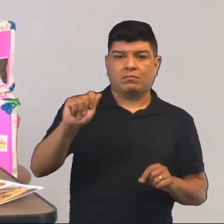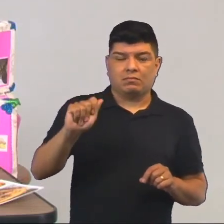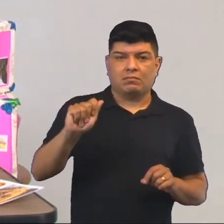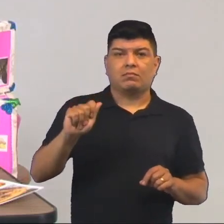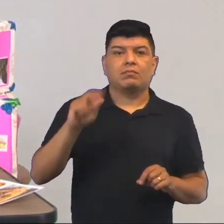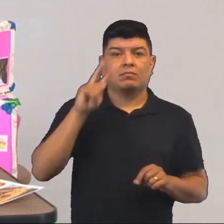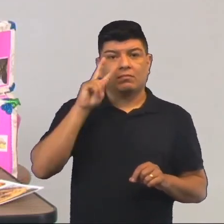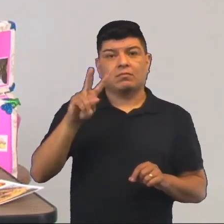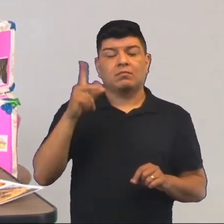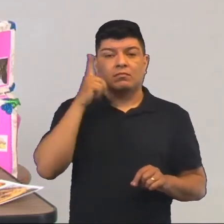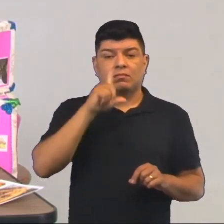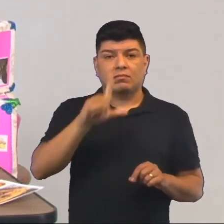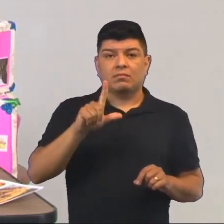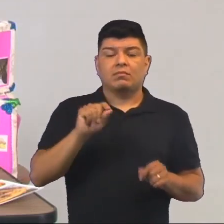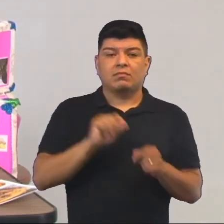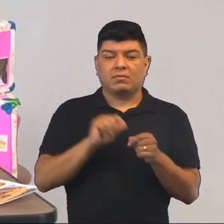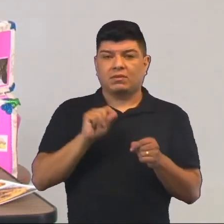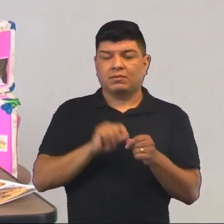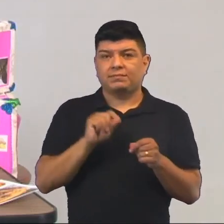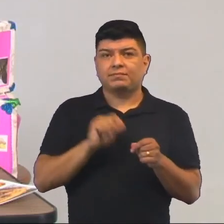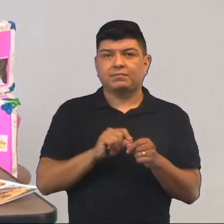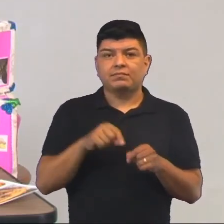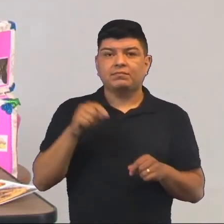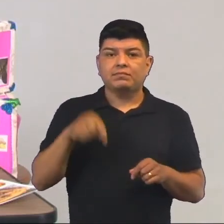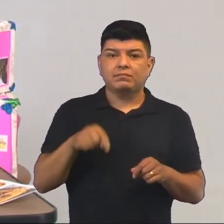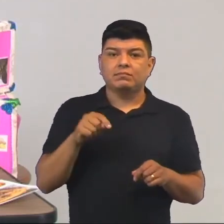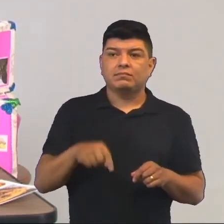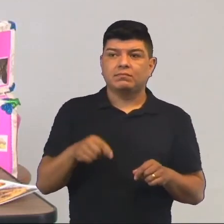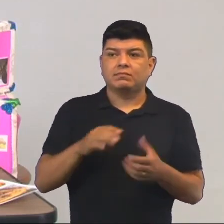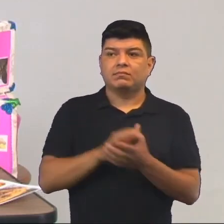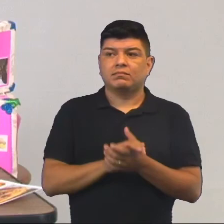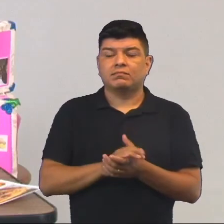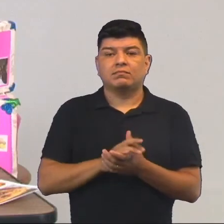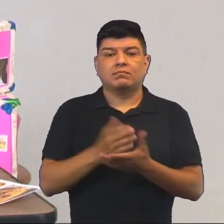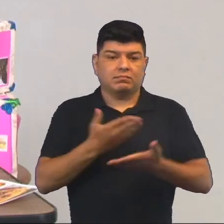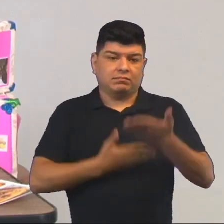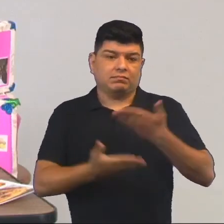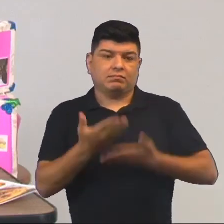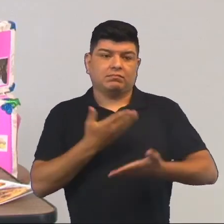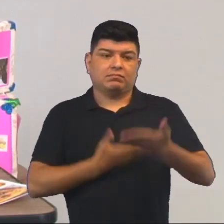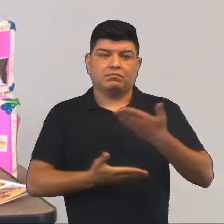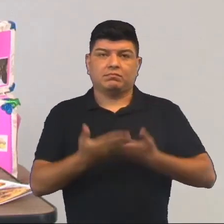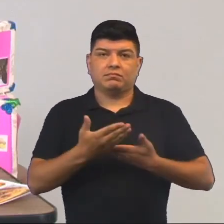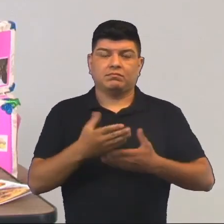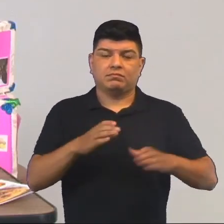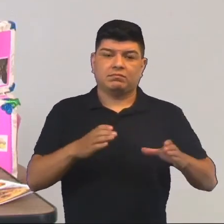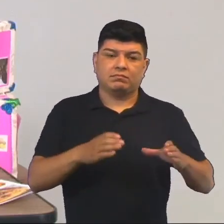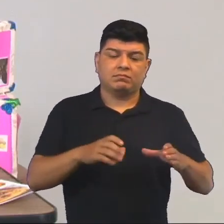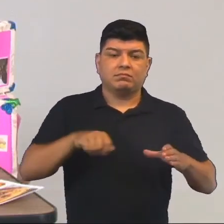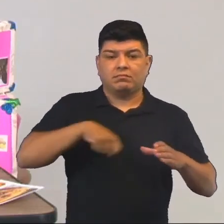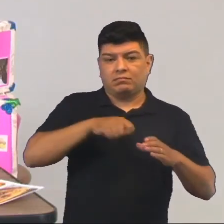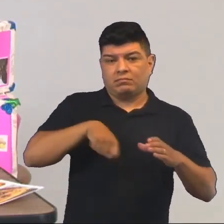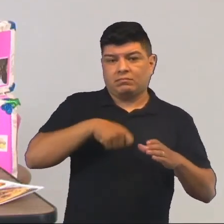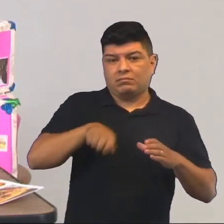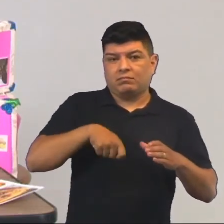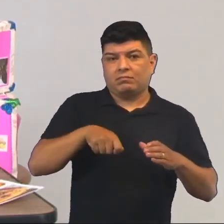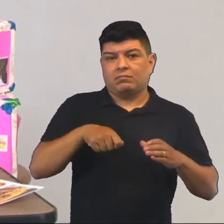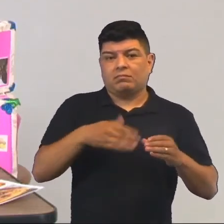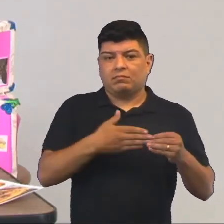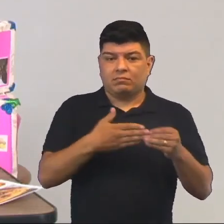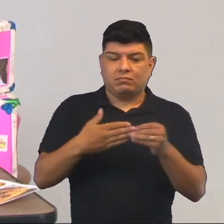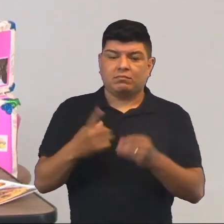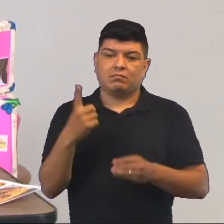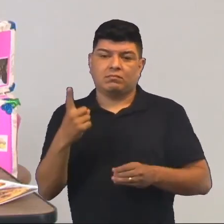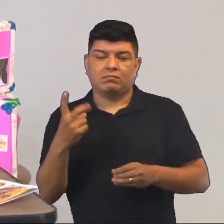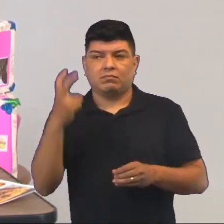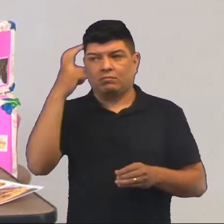então como nós conseguimos fazer aqui uma rica distribuição de pratos culinários? Pegamos um pouquinho da cultura